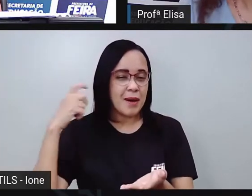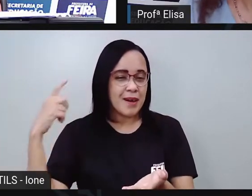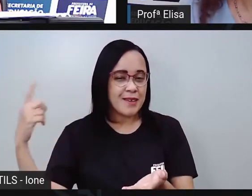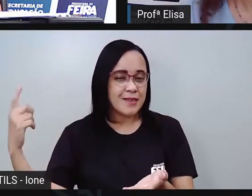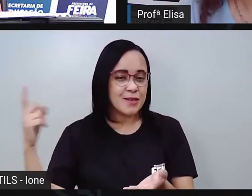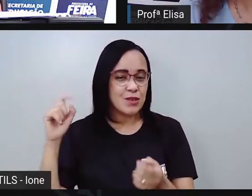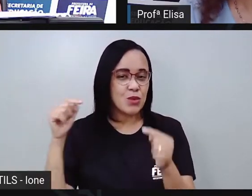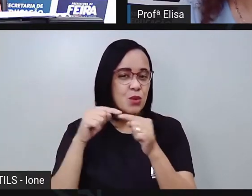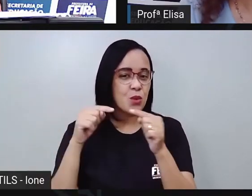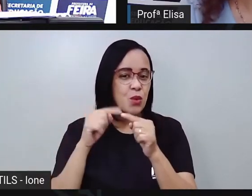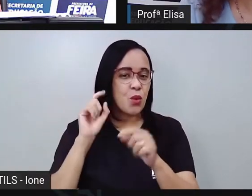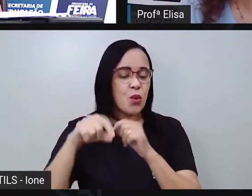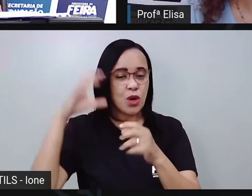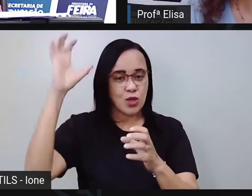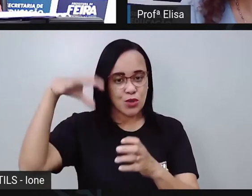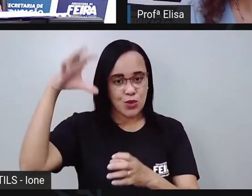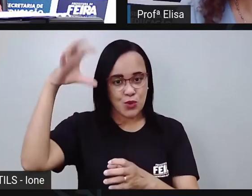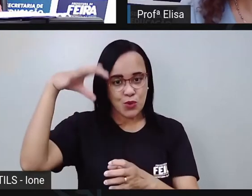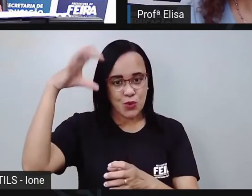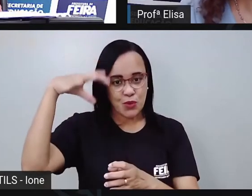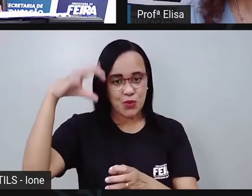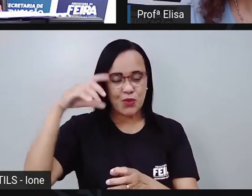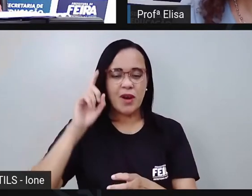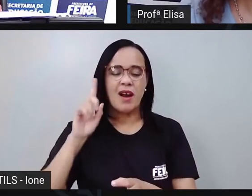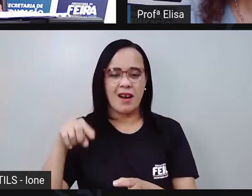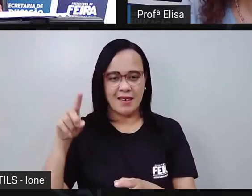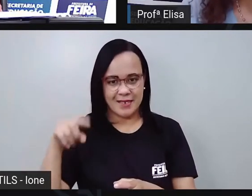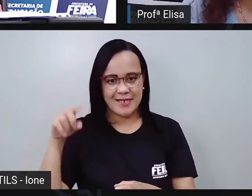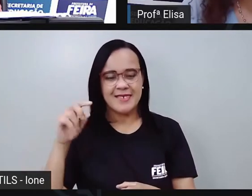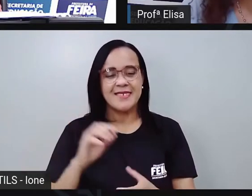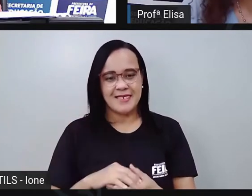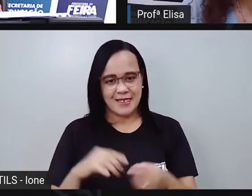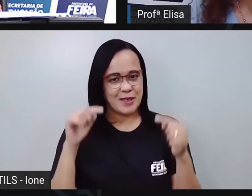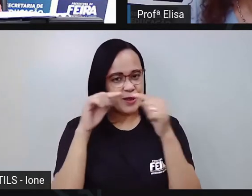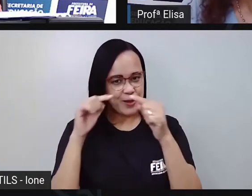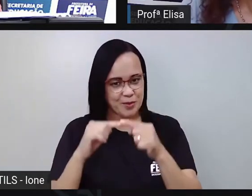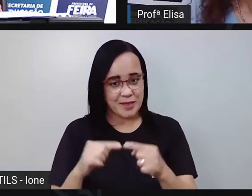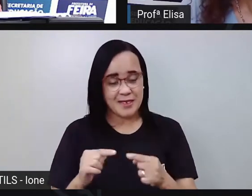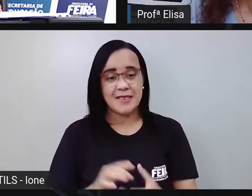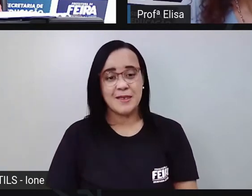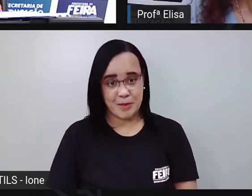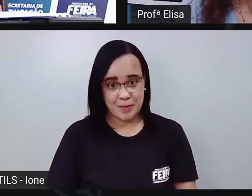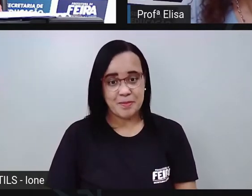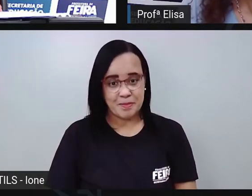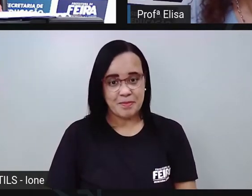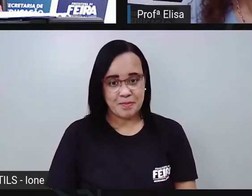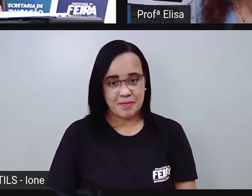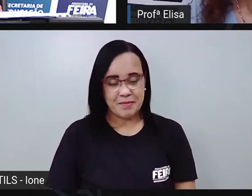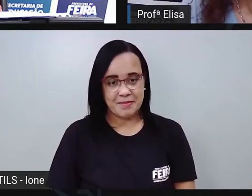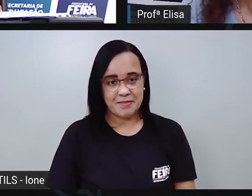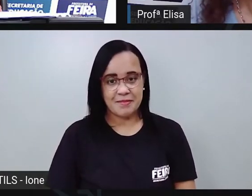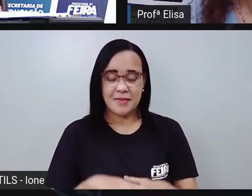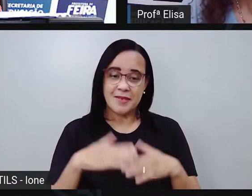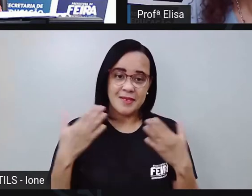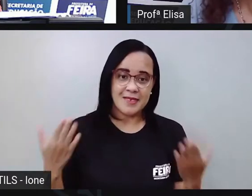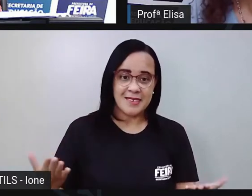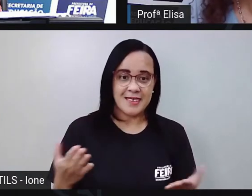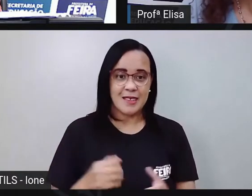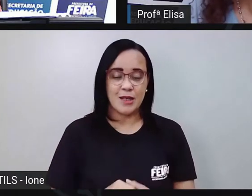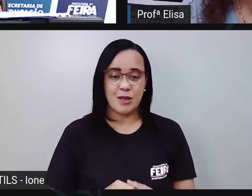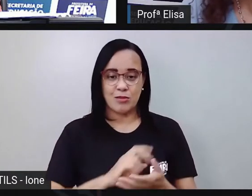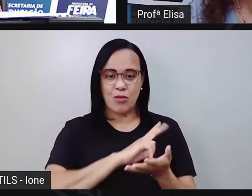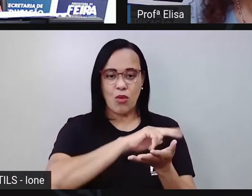a elas são da chuva não é nada ó exatamente e todos com